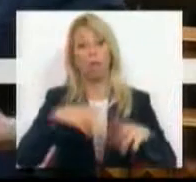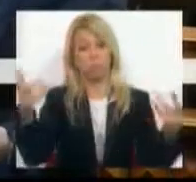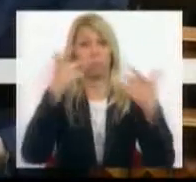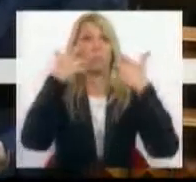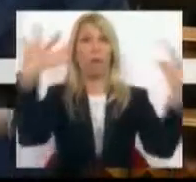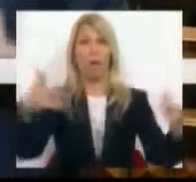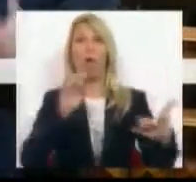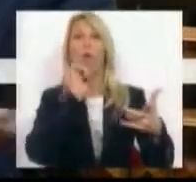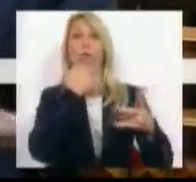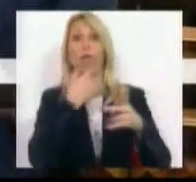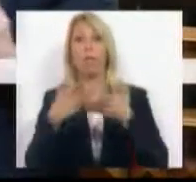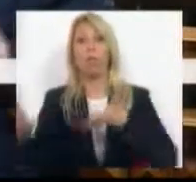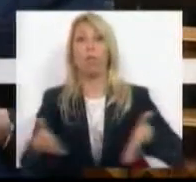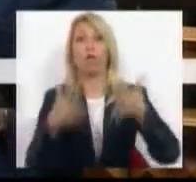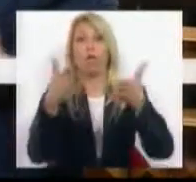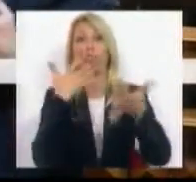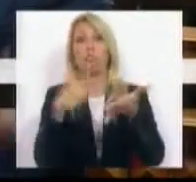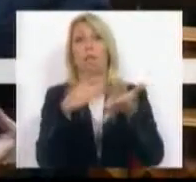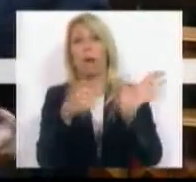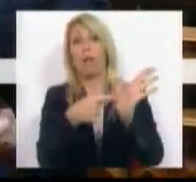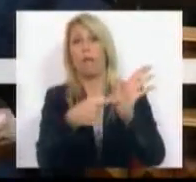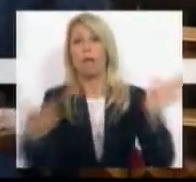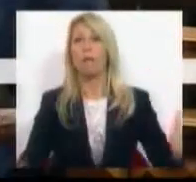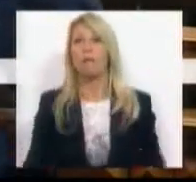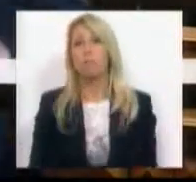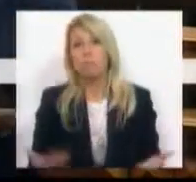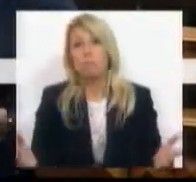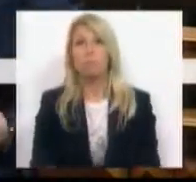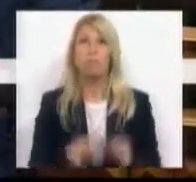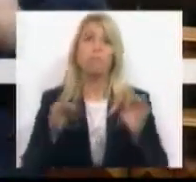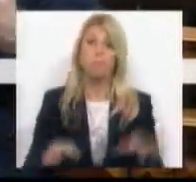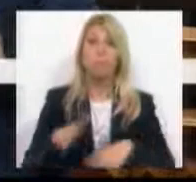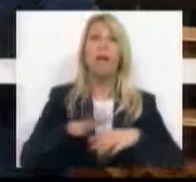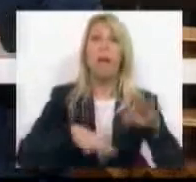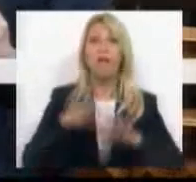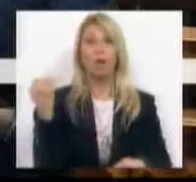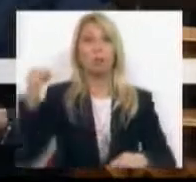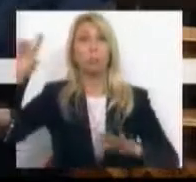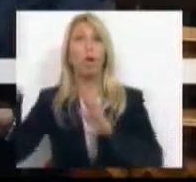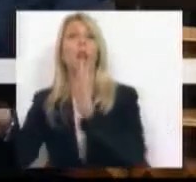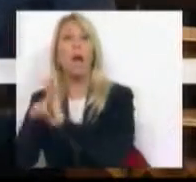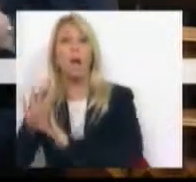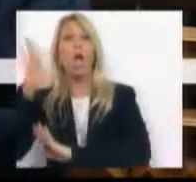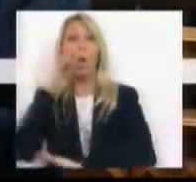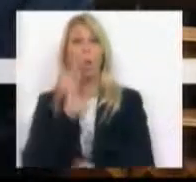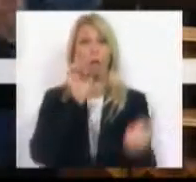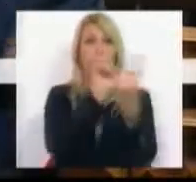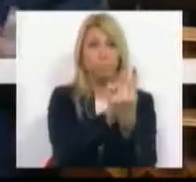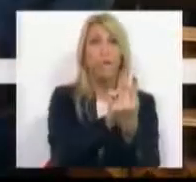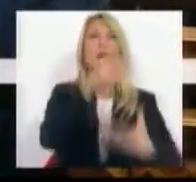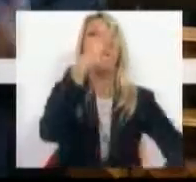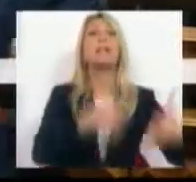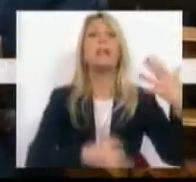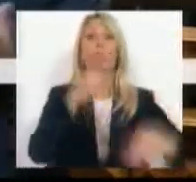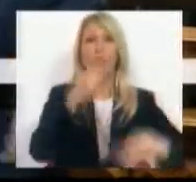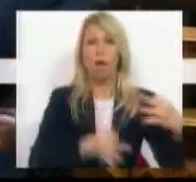governo que atua à margem da lei e depois, confrontado com o Tribunal, a culpa não é de